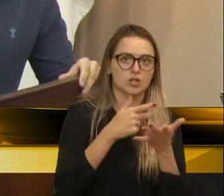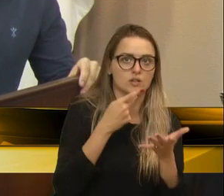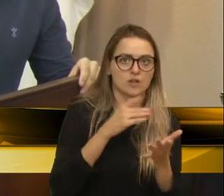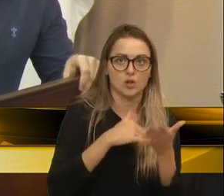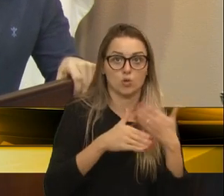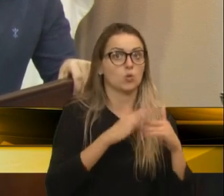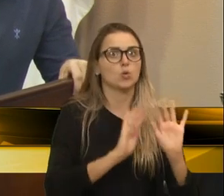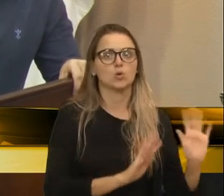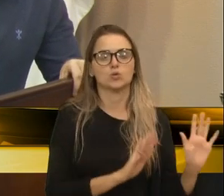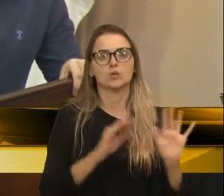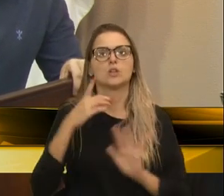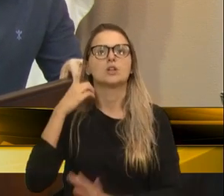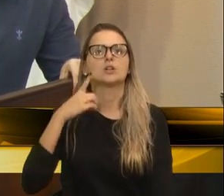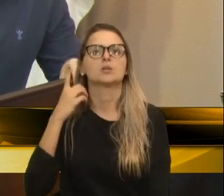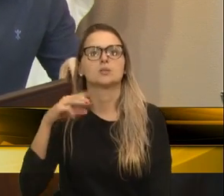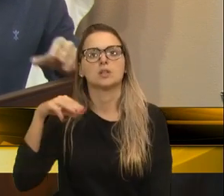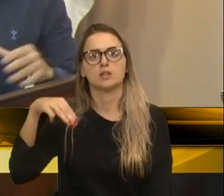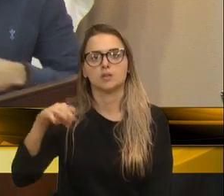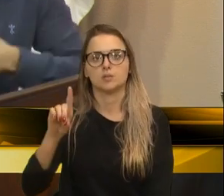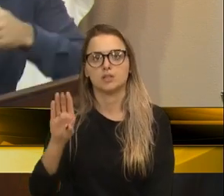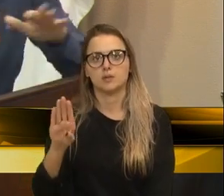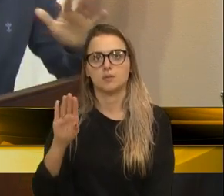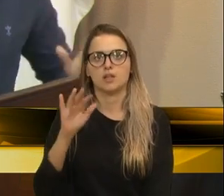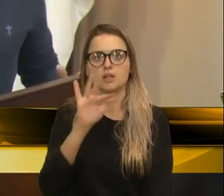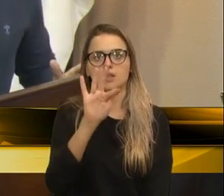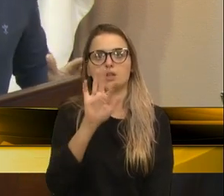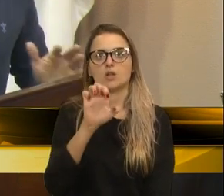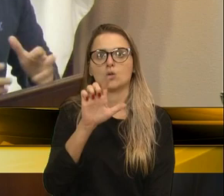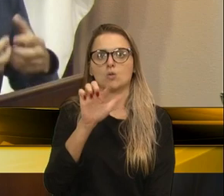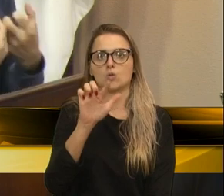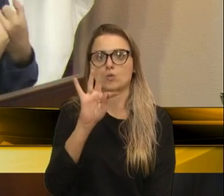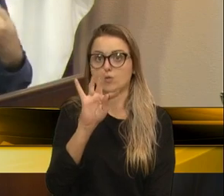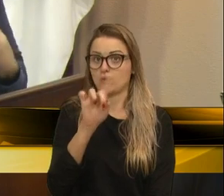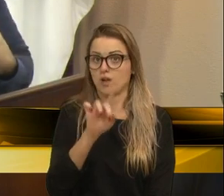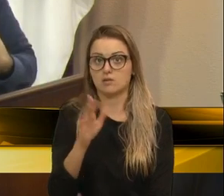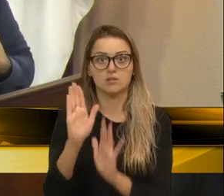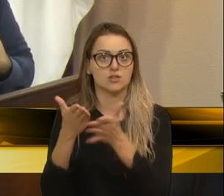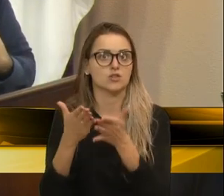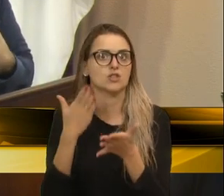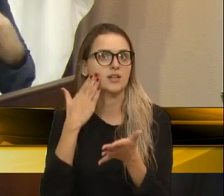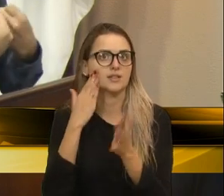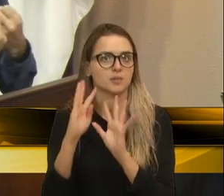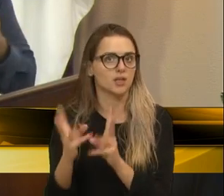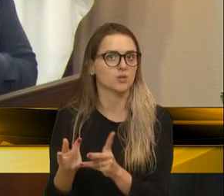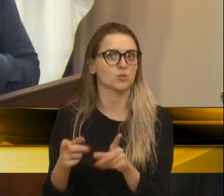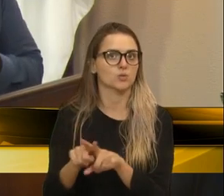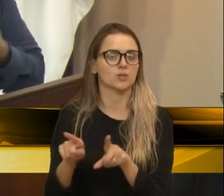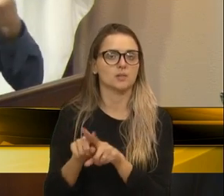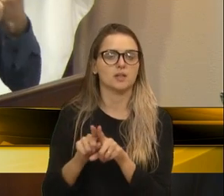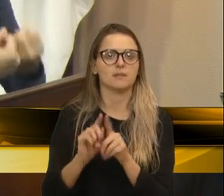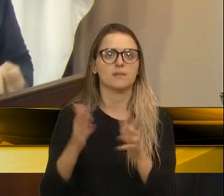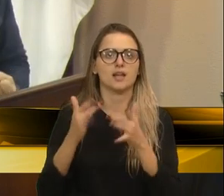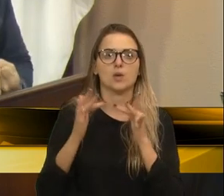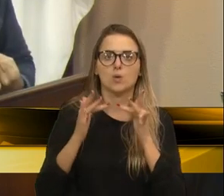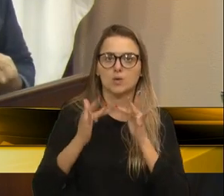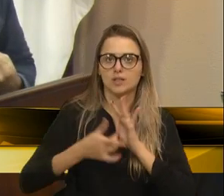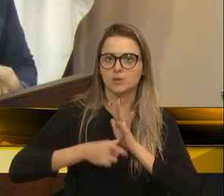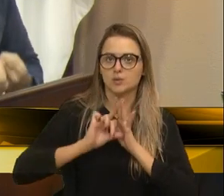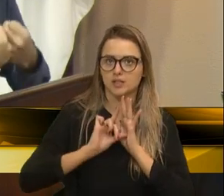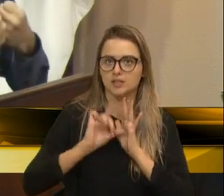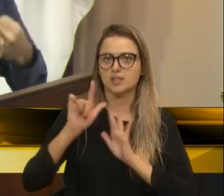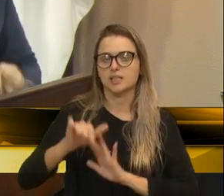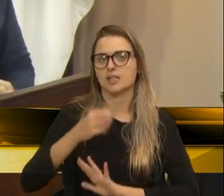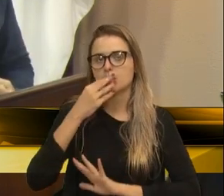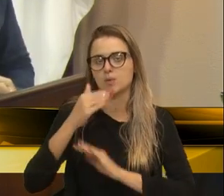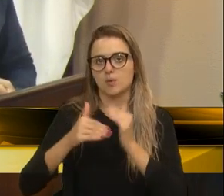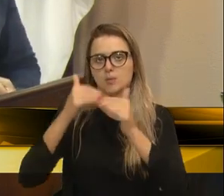ontem, o deputado do PMDB, o Feltz, já sabemos de tudo. Então, é esse contato adiantado que vale a pena lá na hora.